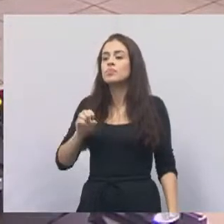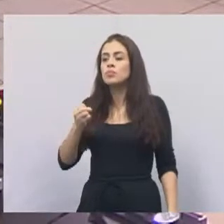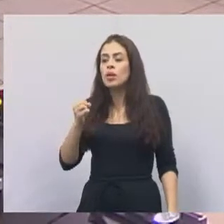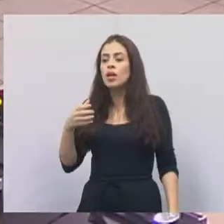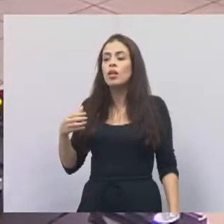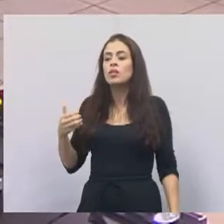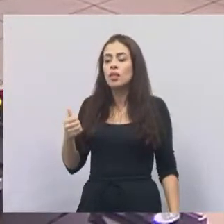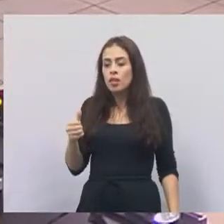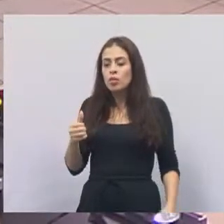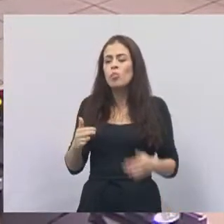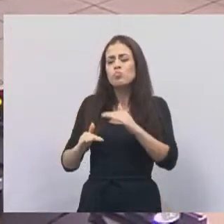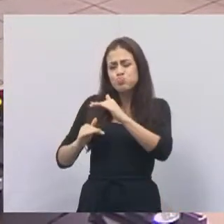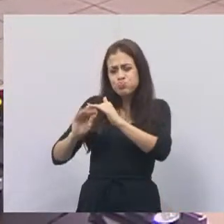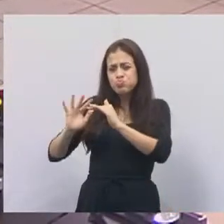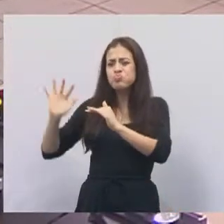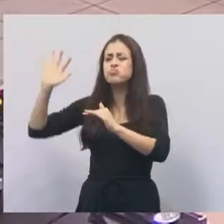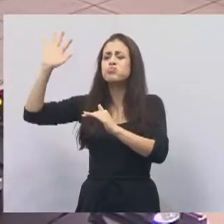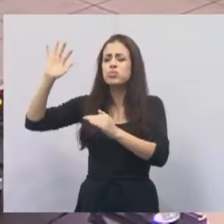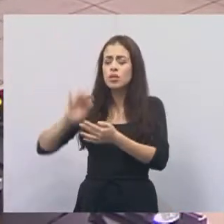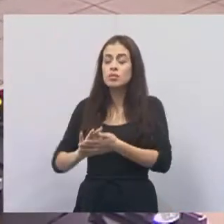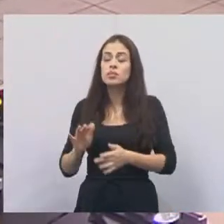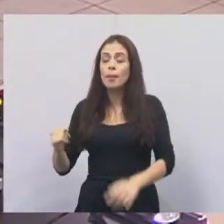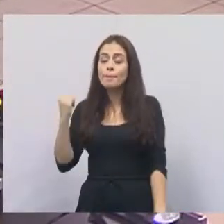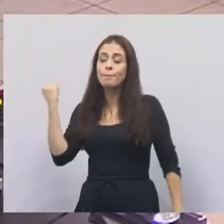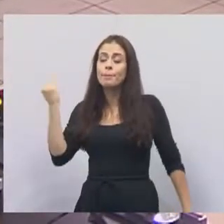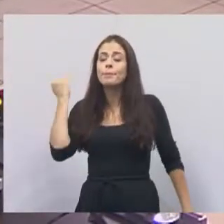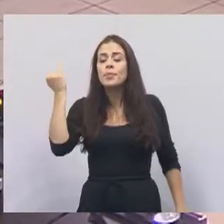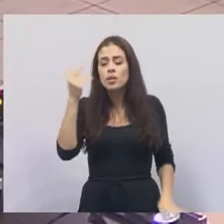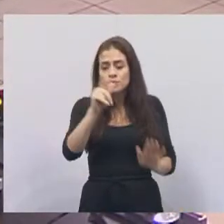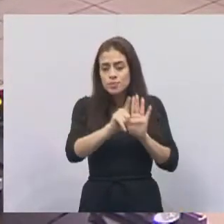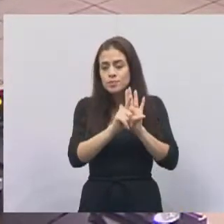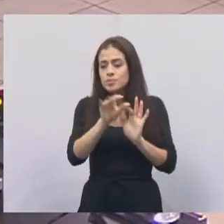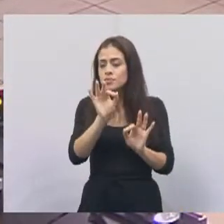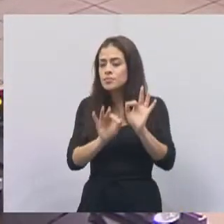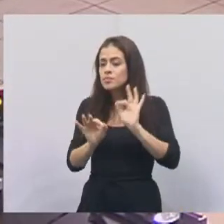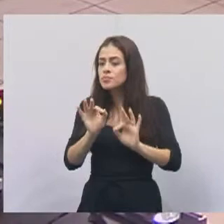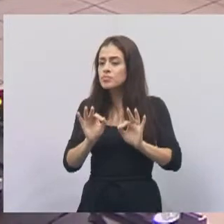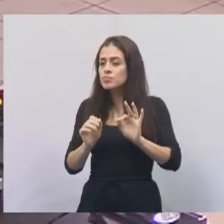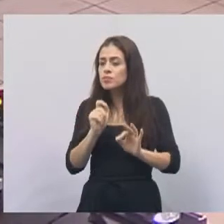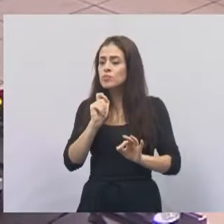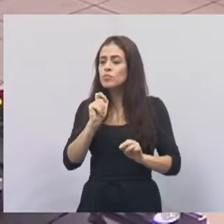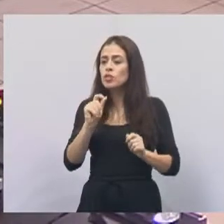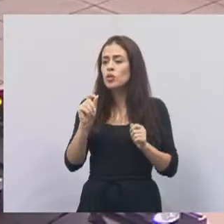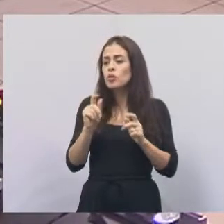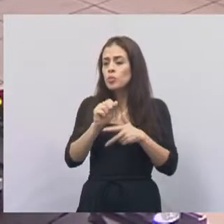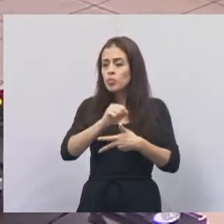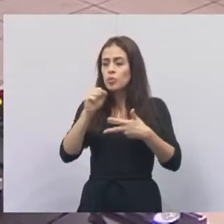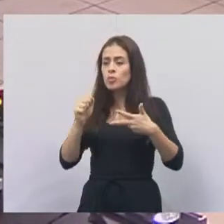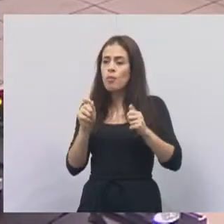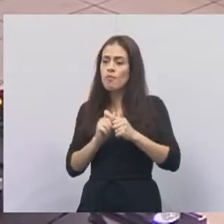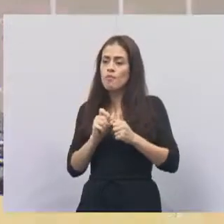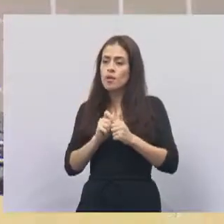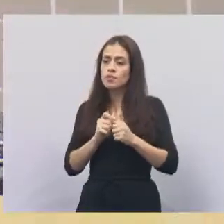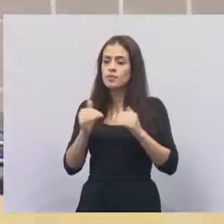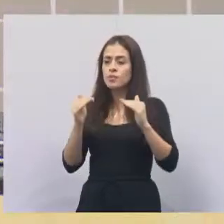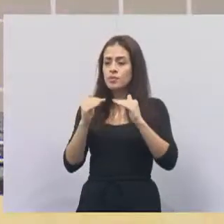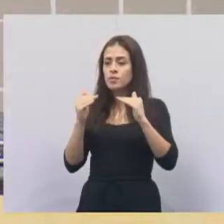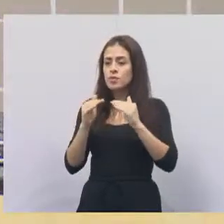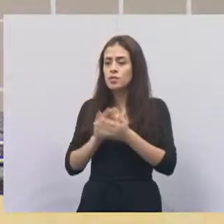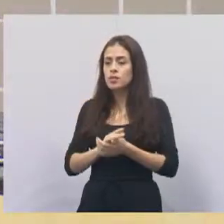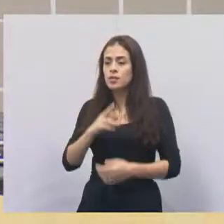81 Queimados por isso a importância dessa lei para regulamentar as ações do poder público favorável Rogério